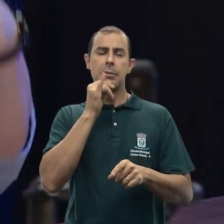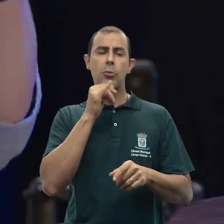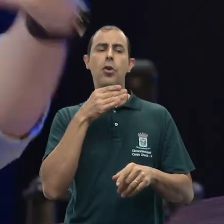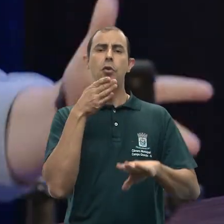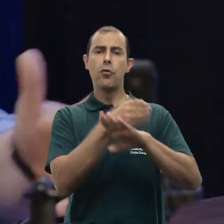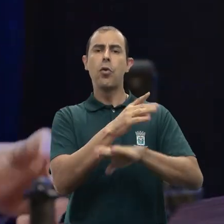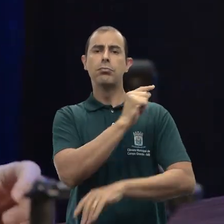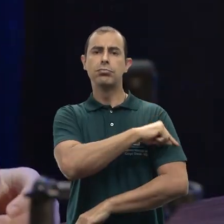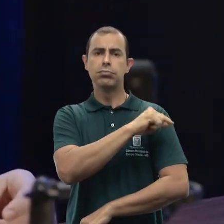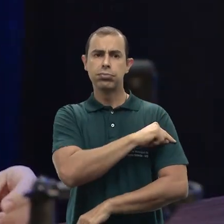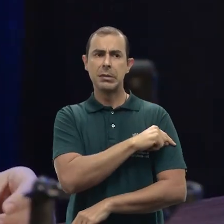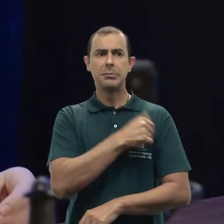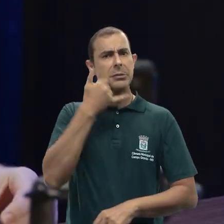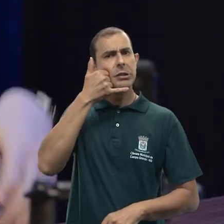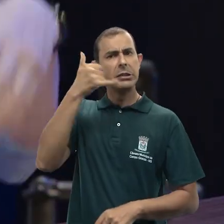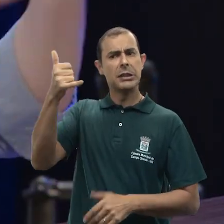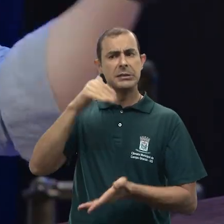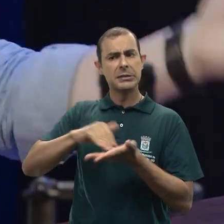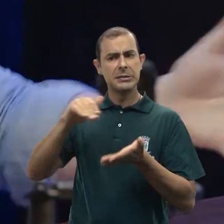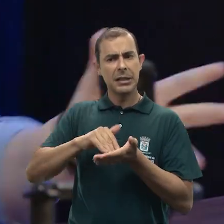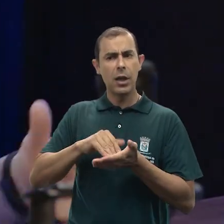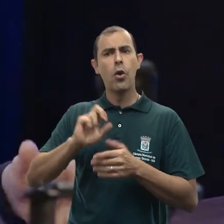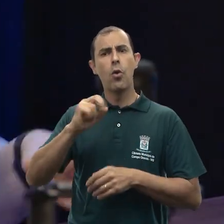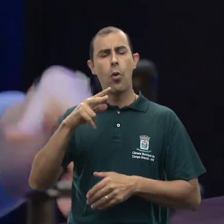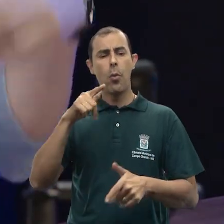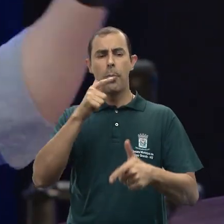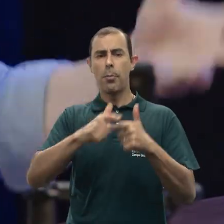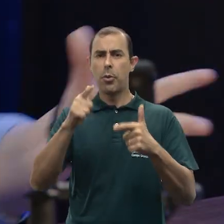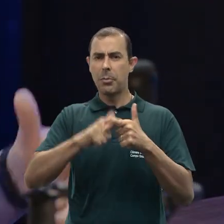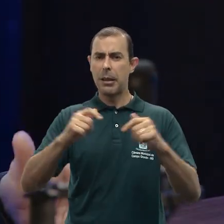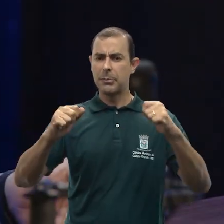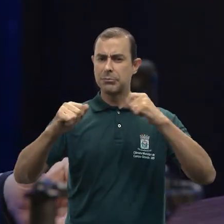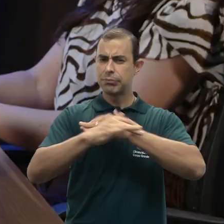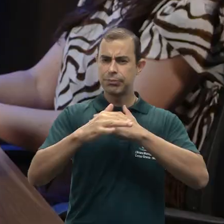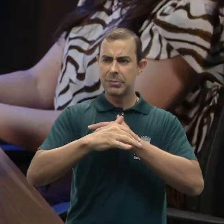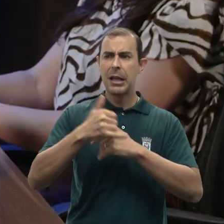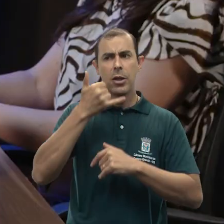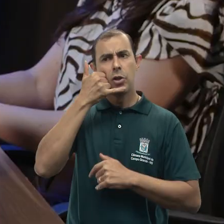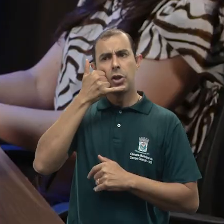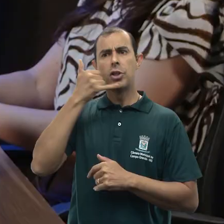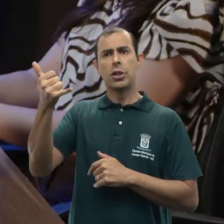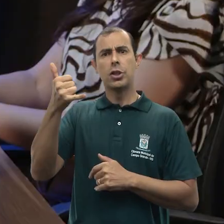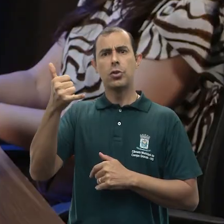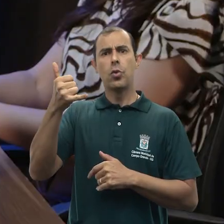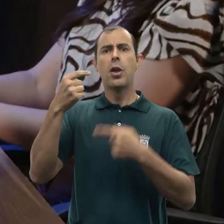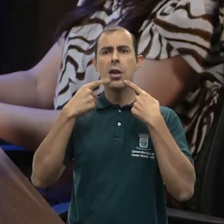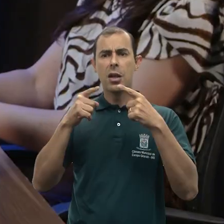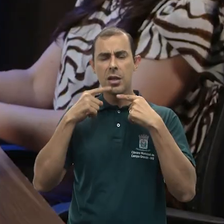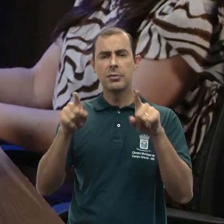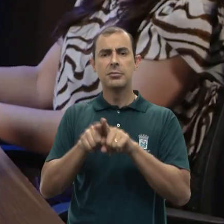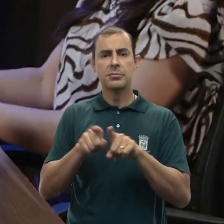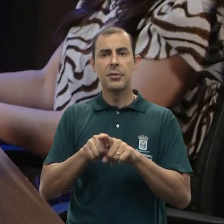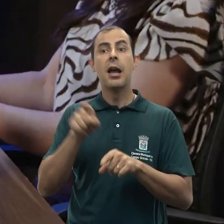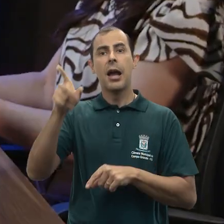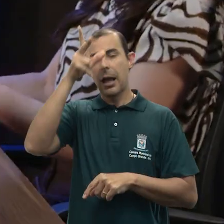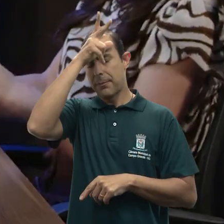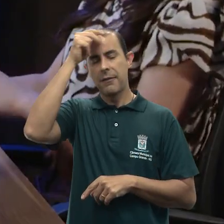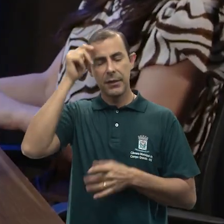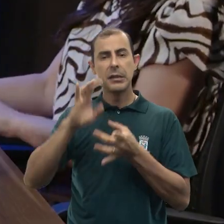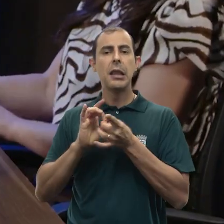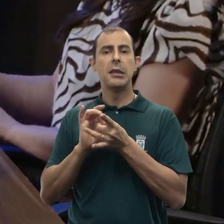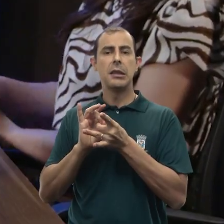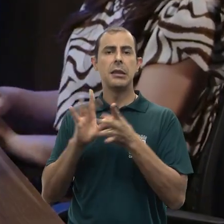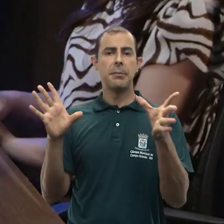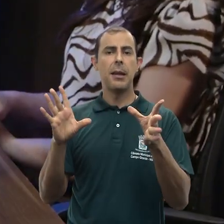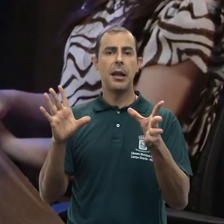saúde, ligar para um secretário, quando eu vejo um problema de trânsito, eu preciso ligar para um secretário, a prefeita me dá essa